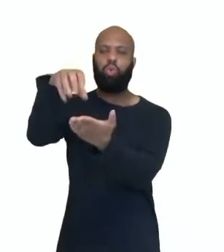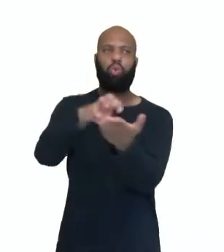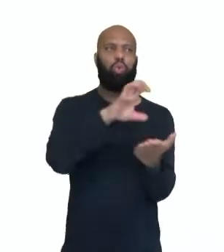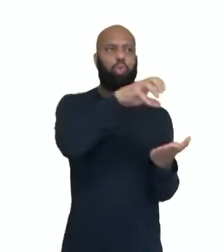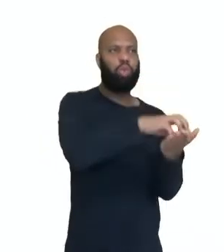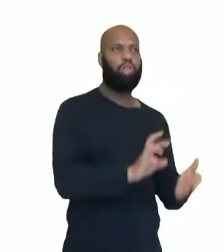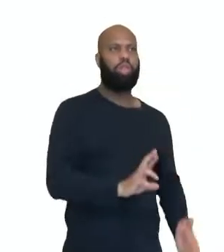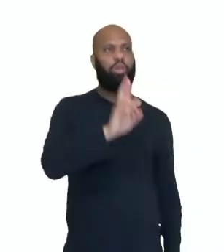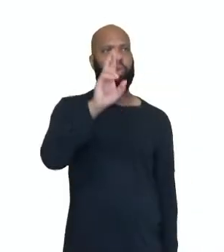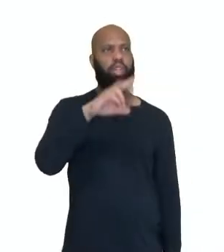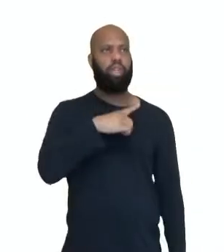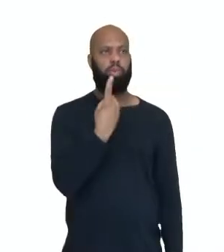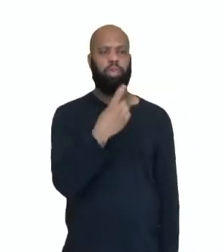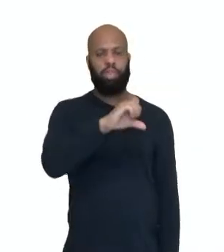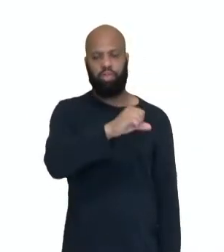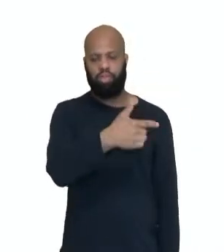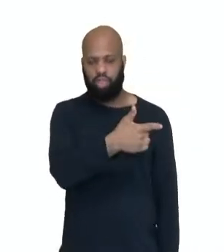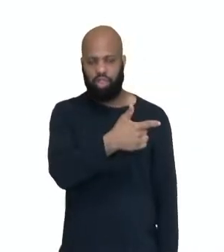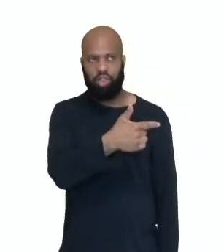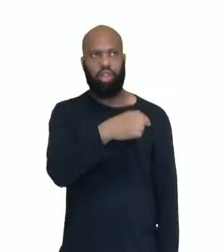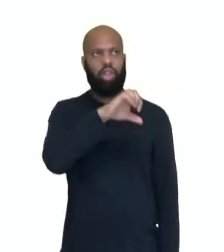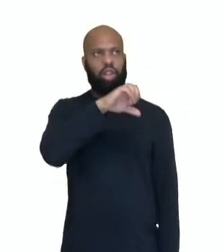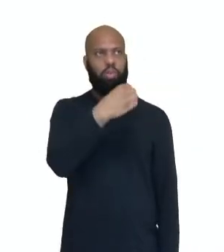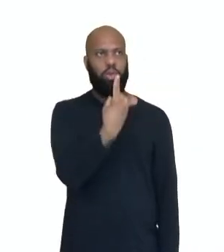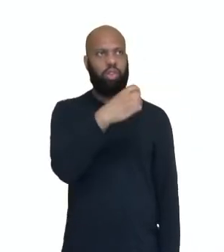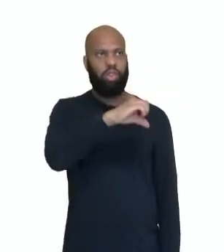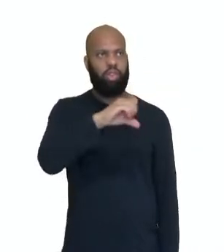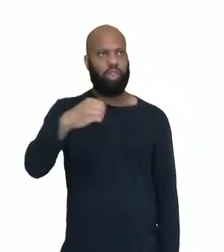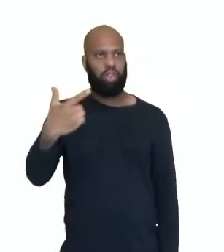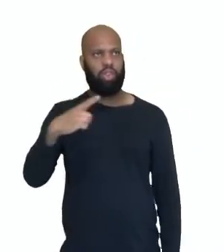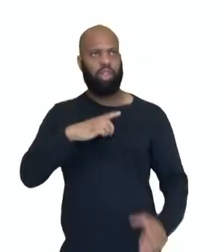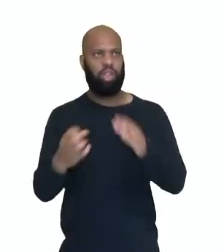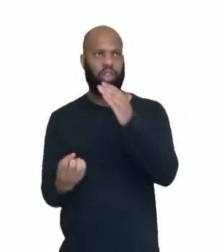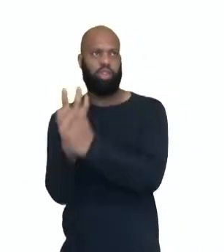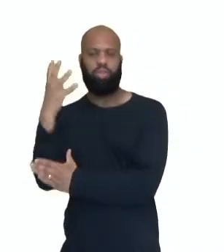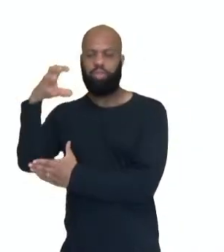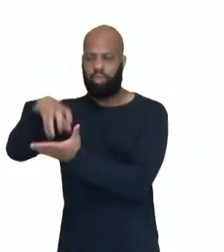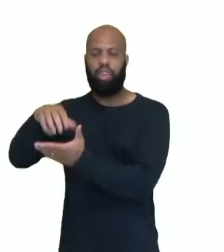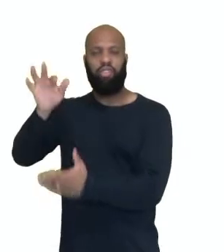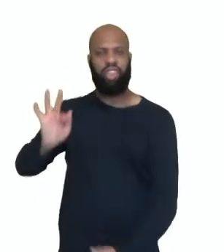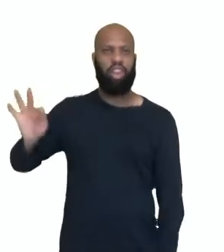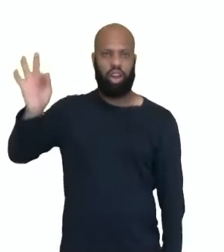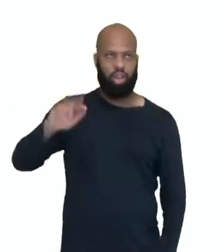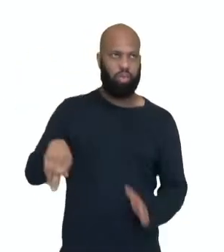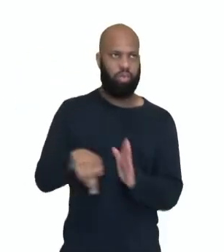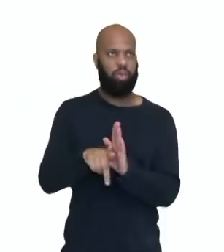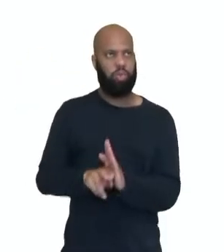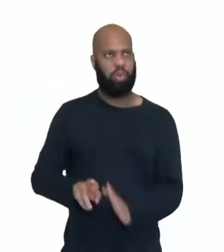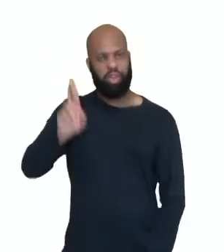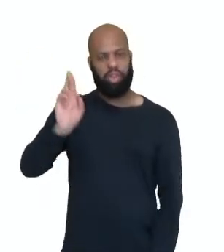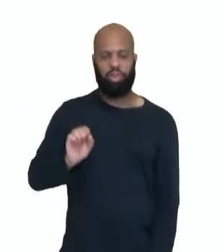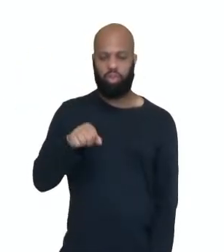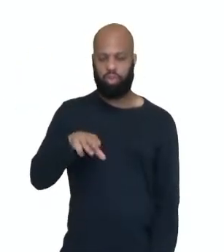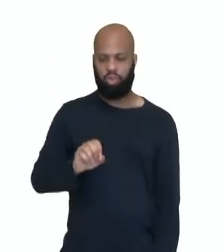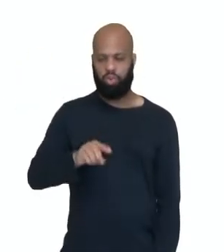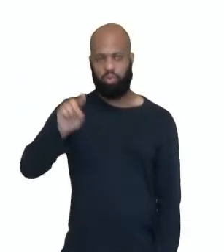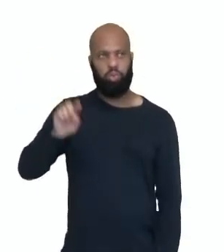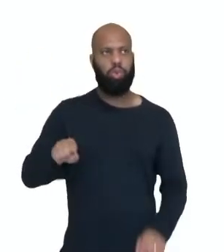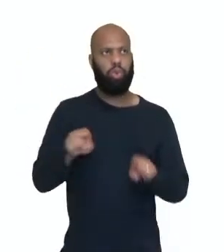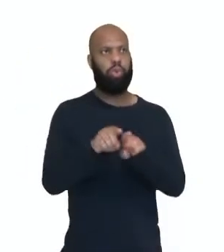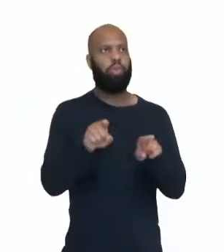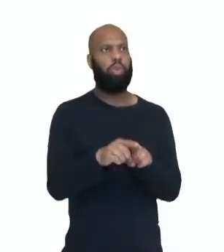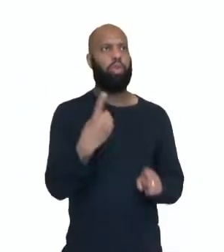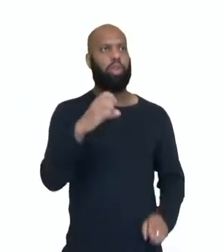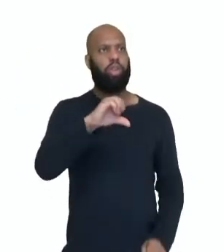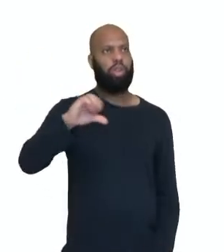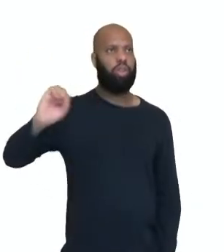Em 1922 foi criada a Federação Internacional de Sumô. Em 1998 criada a Confederação